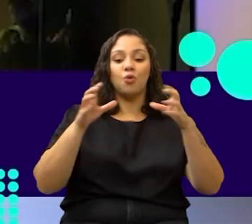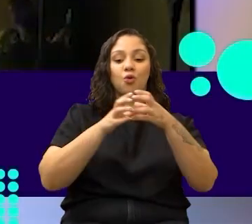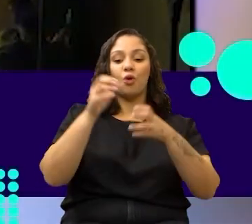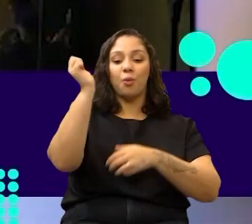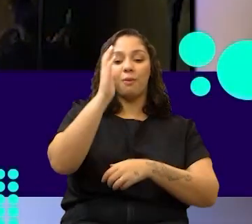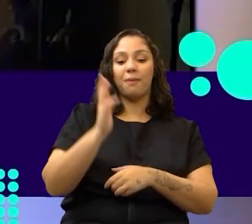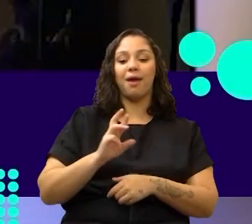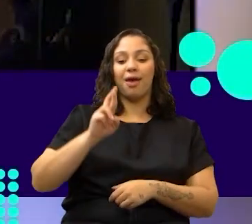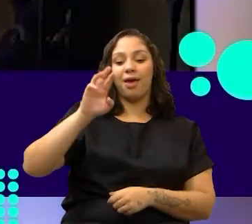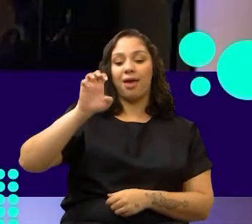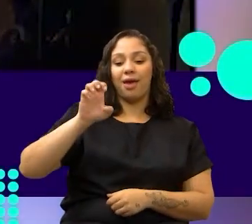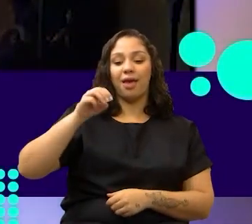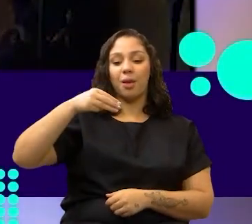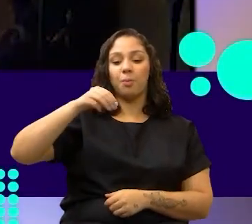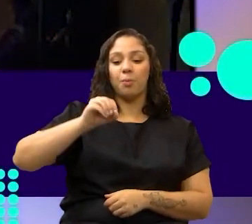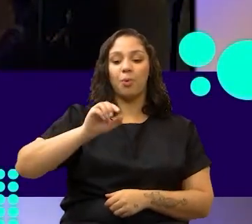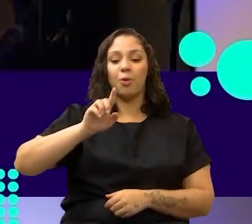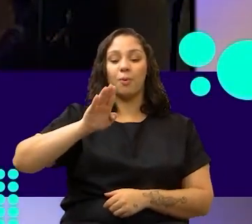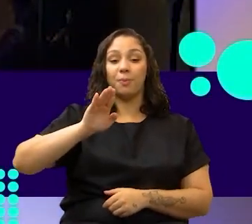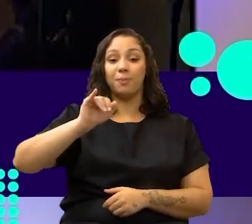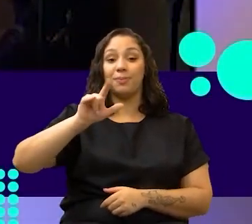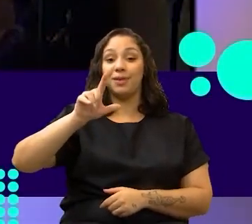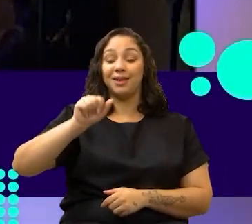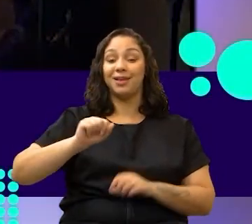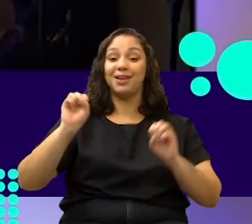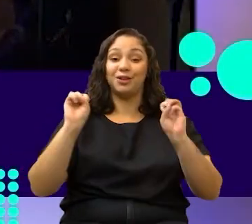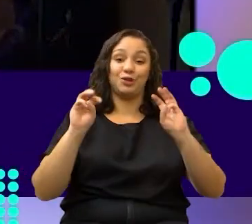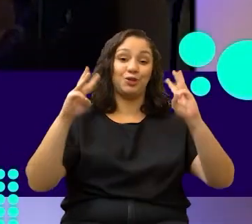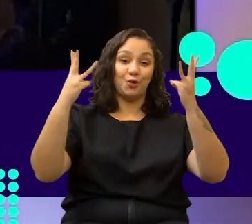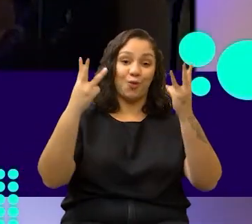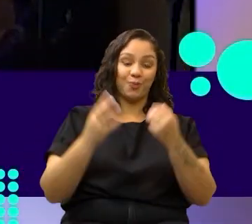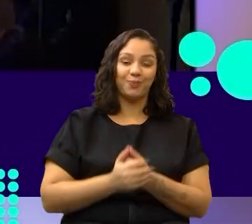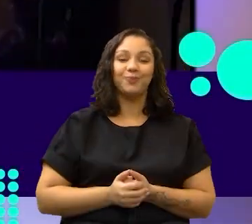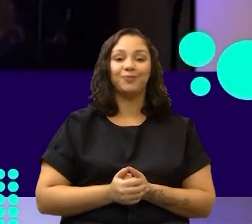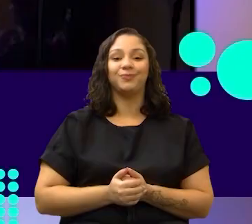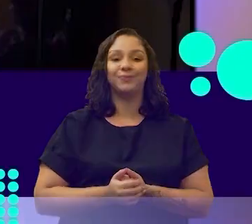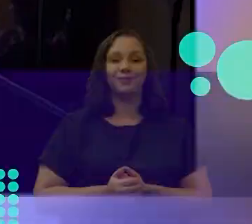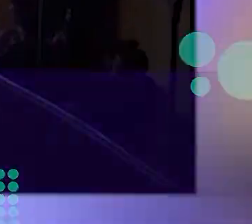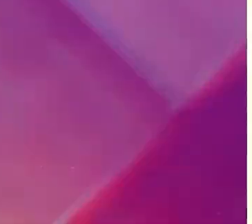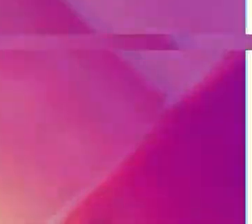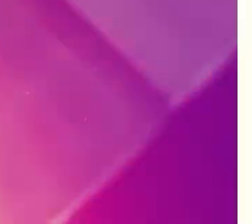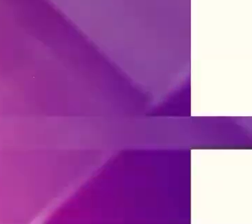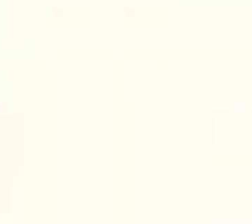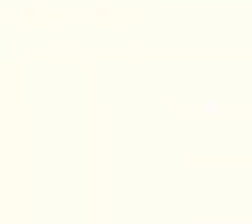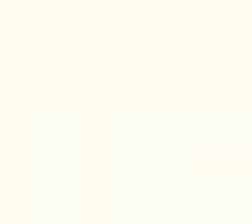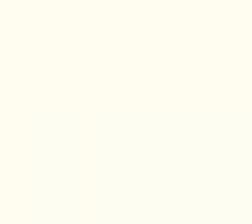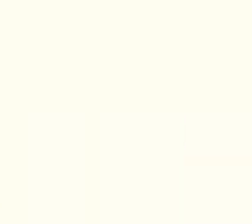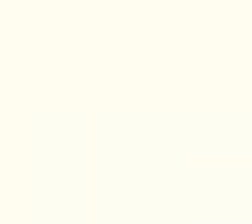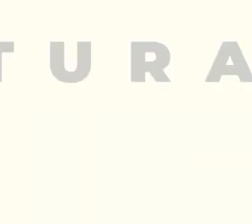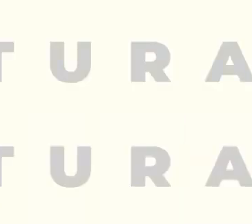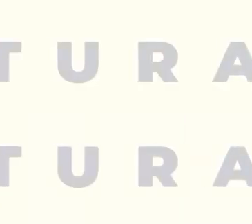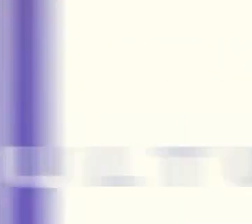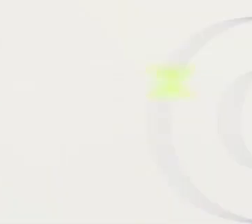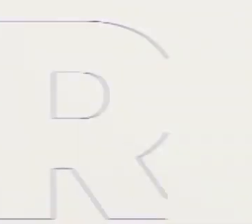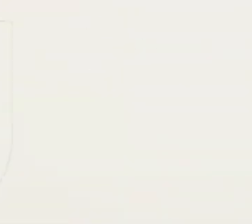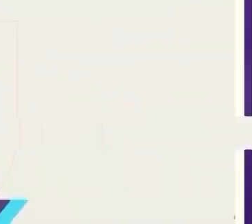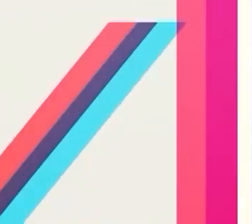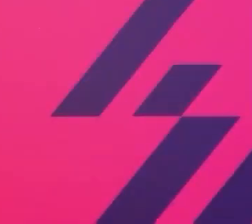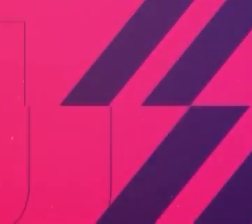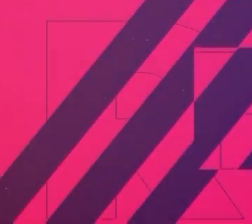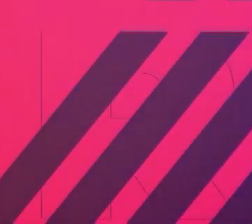E o grupo brasiliense de pop rock apresenta o show homônimo Remobília.